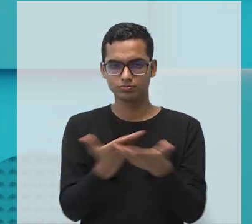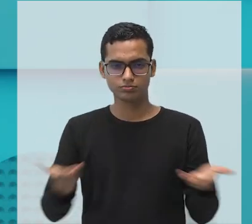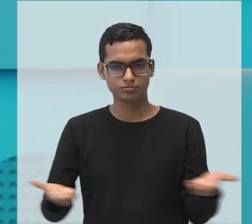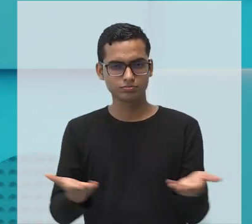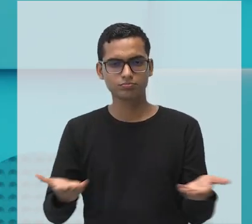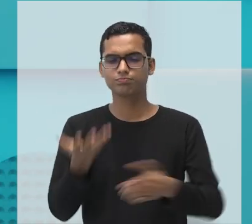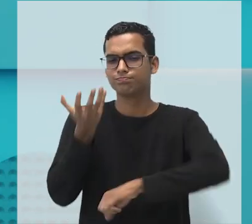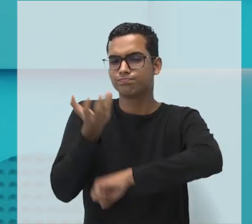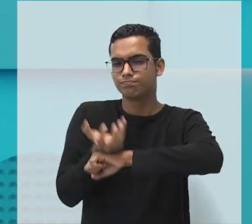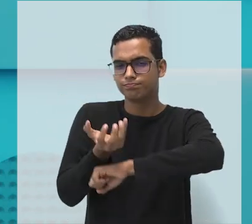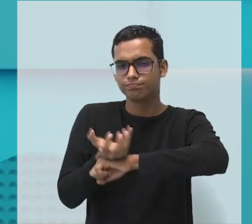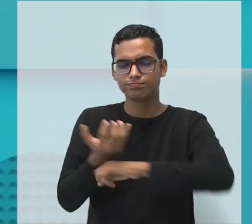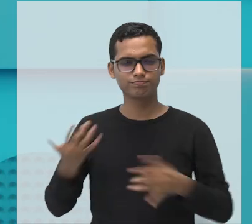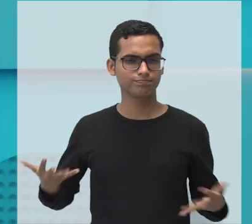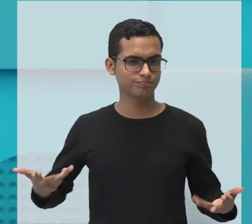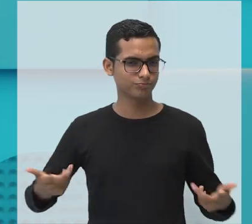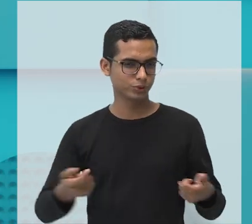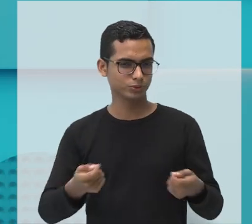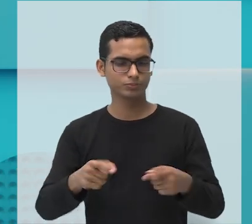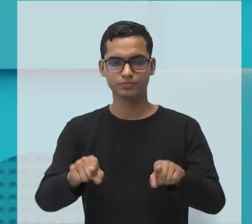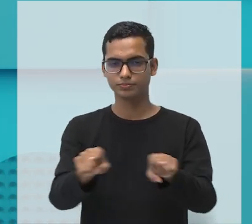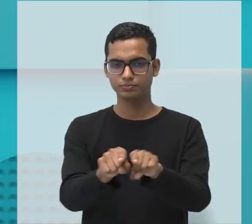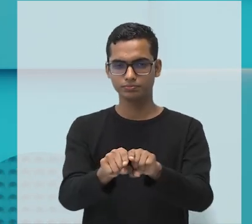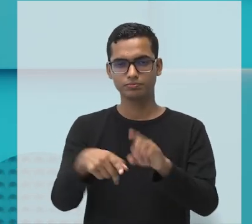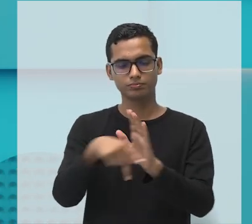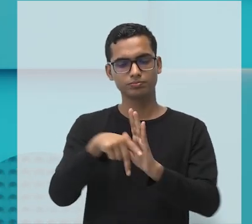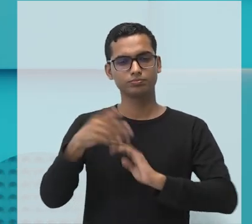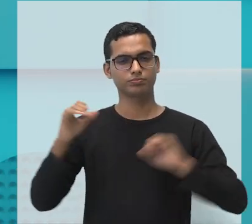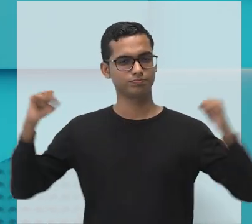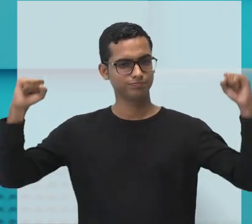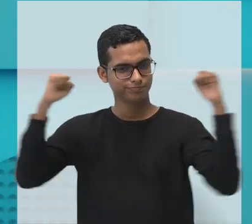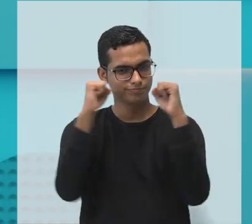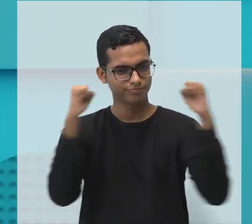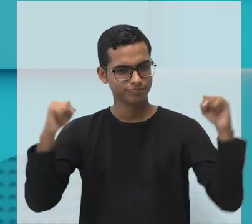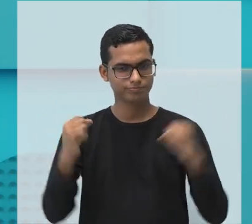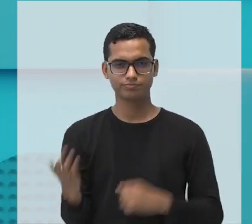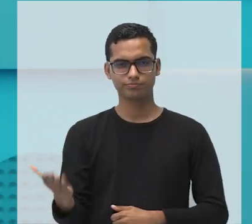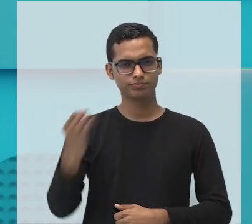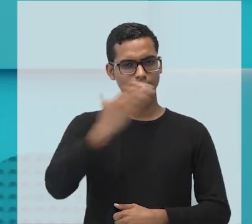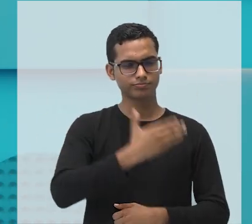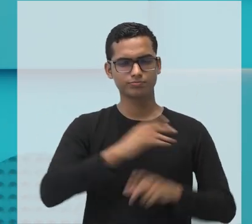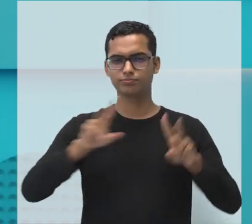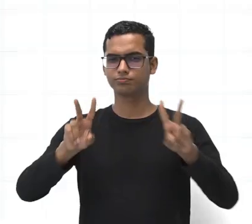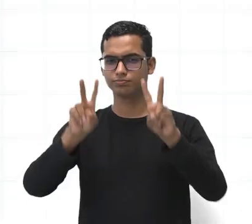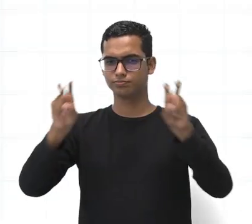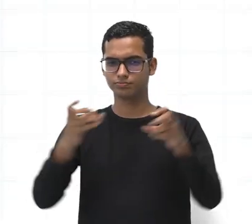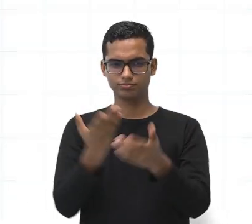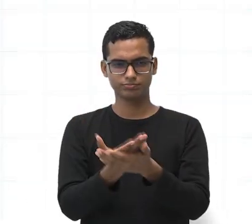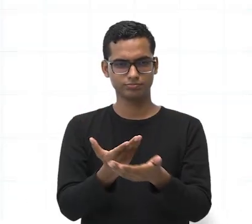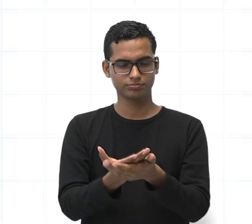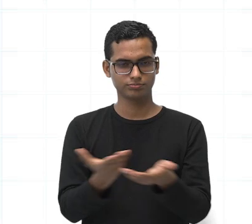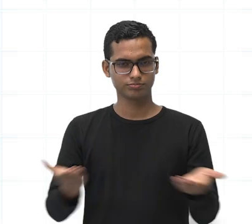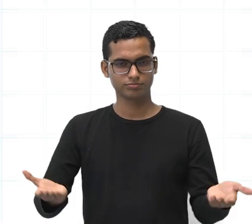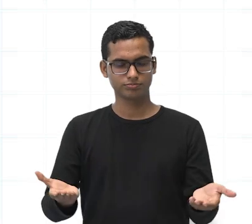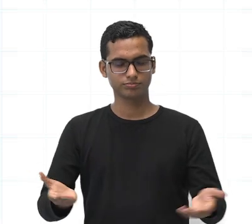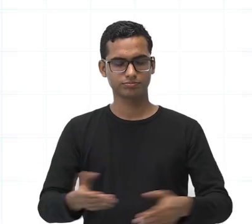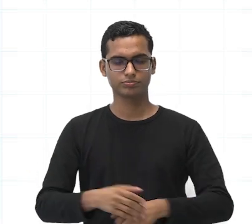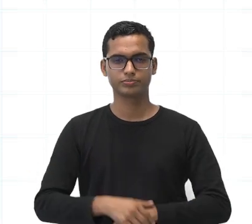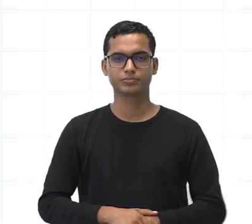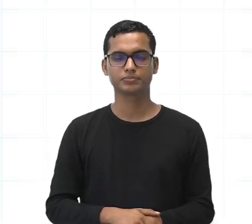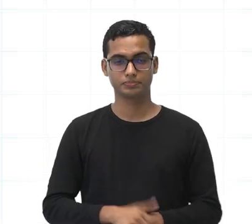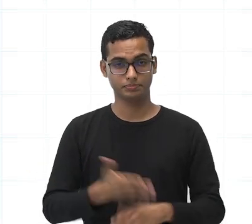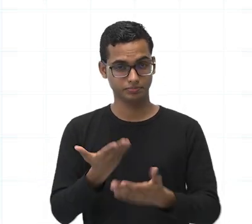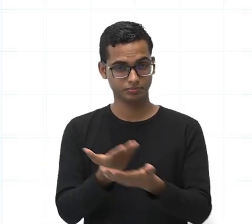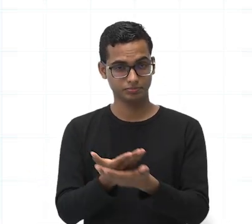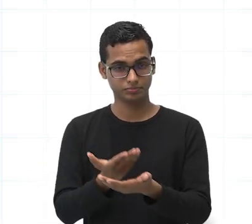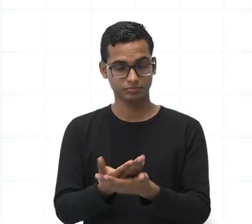dessa disciplina maravilhosa que é a Educação Física. Vamos verificar qual será a nossa aula de hoje? Muito bem,